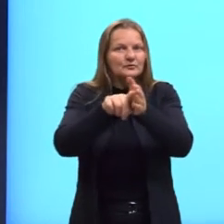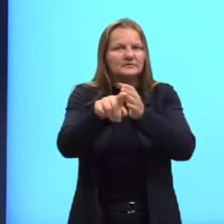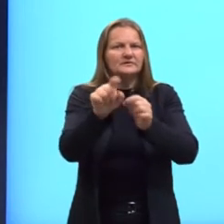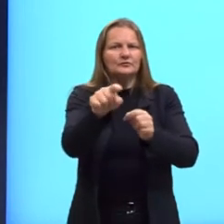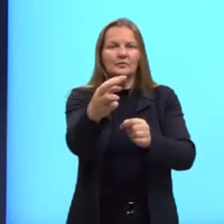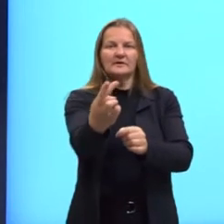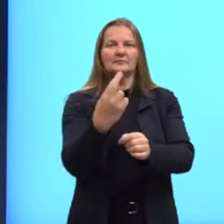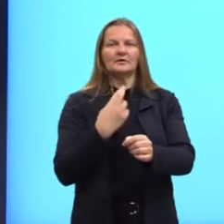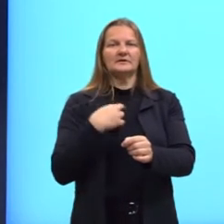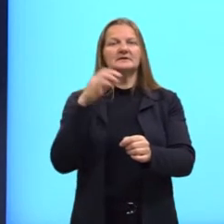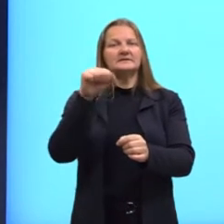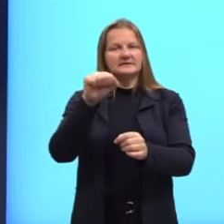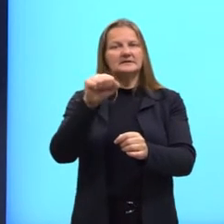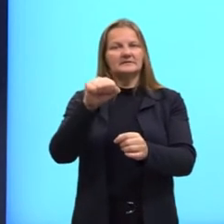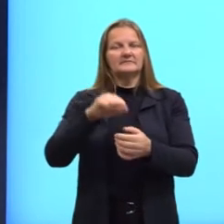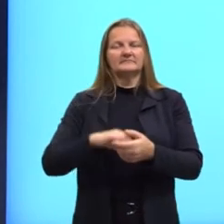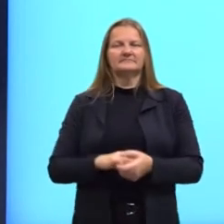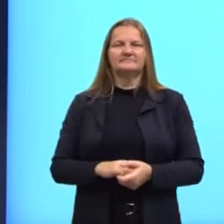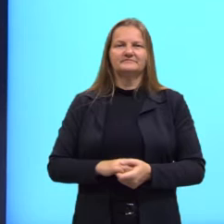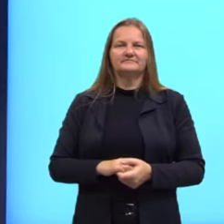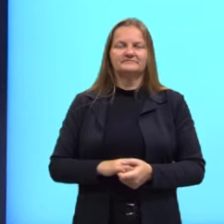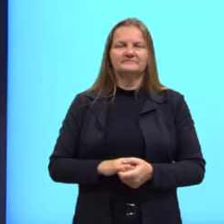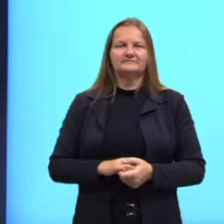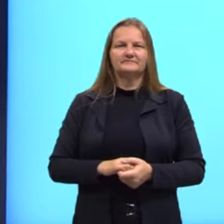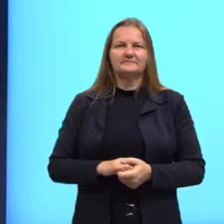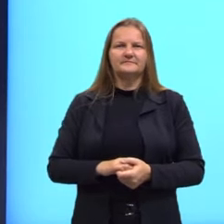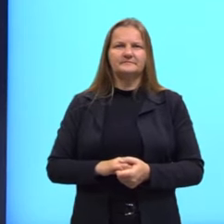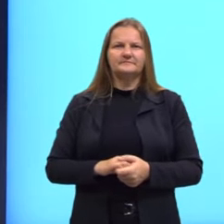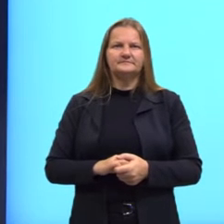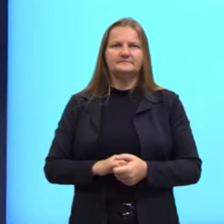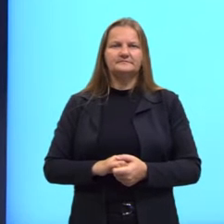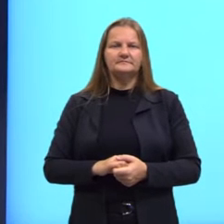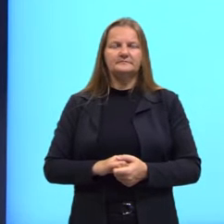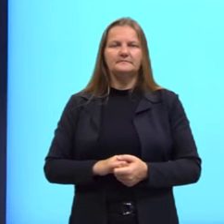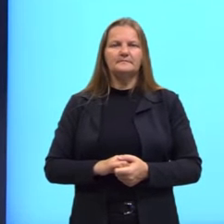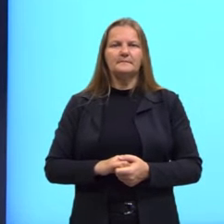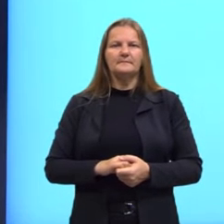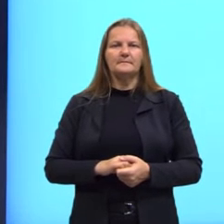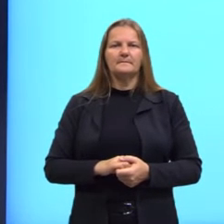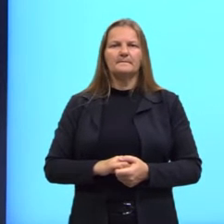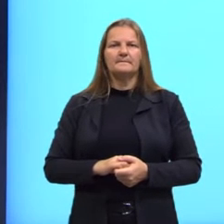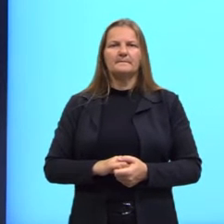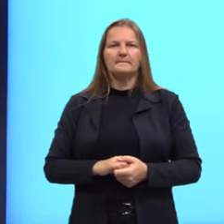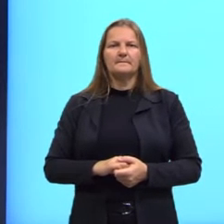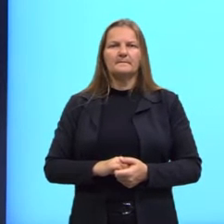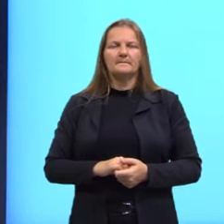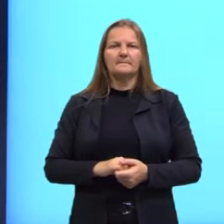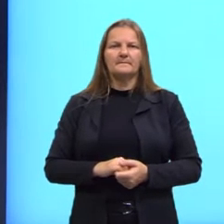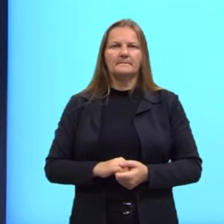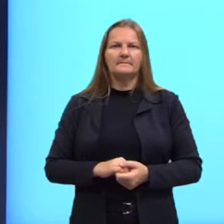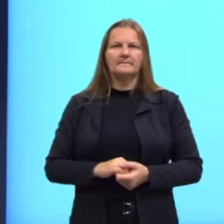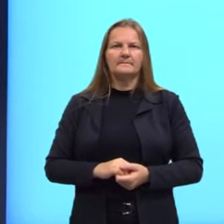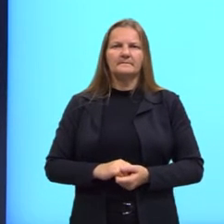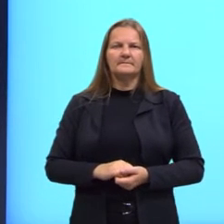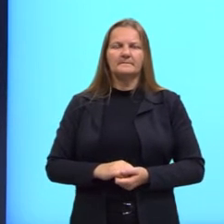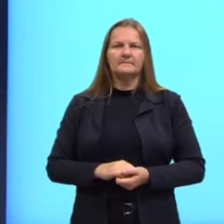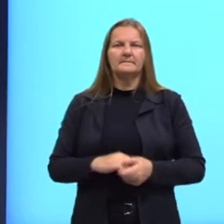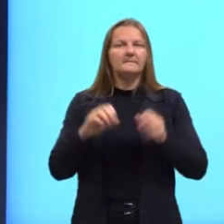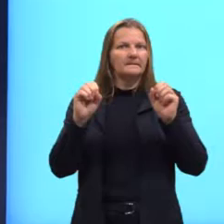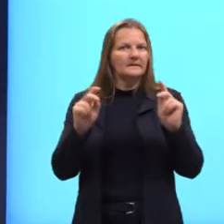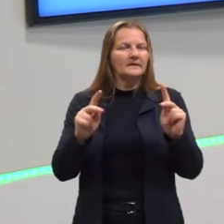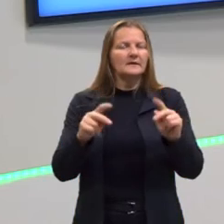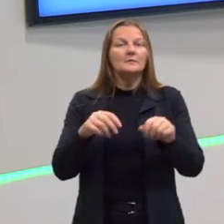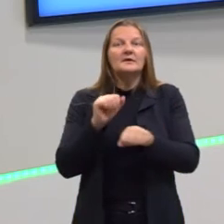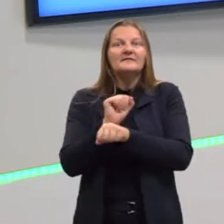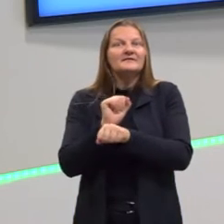Claro que eu tô esperando que a pessoa de ganhar sim na eu tô esperando essa resposta da pessoa um ok a